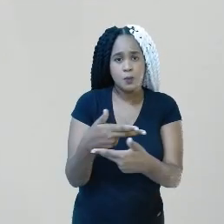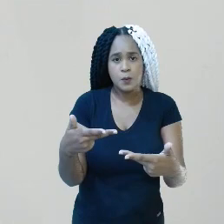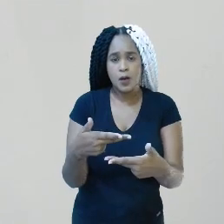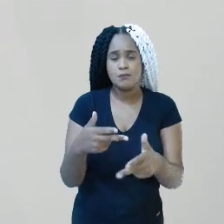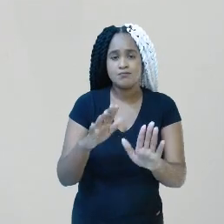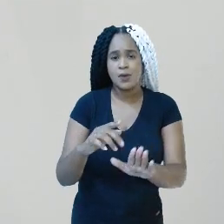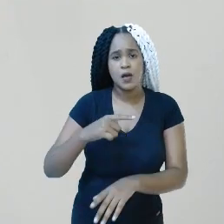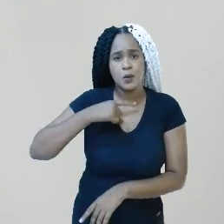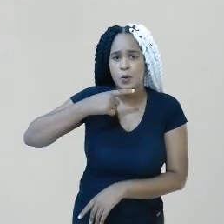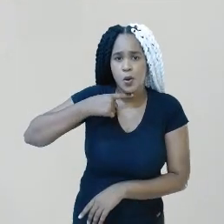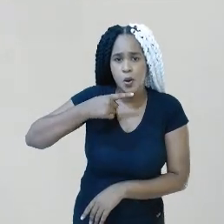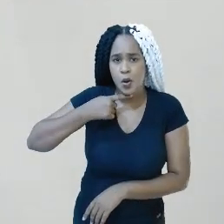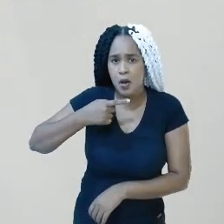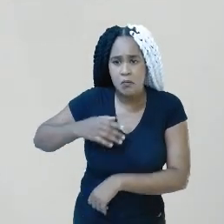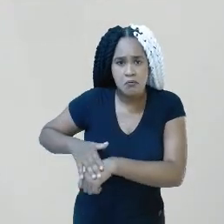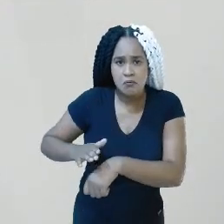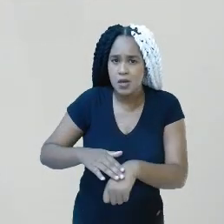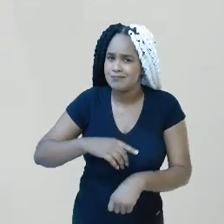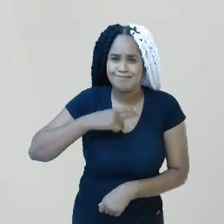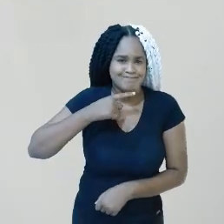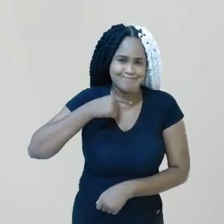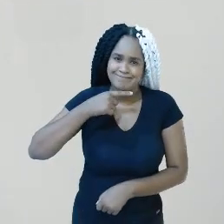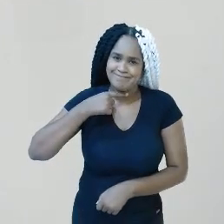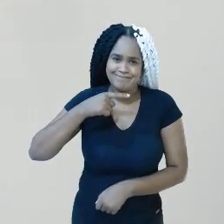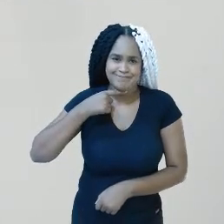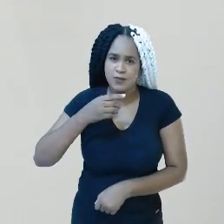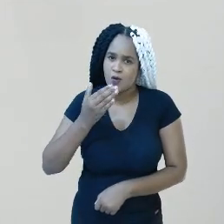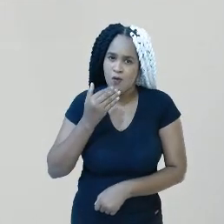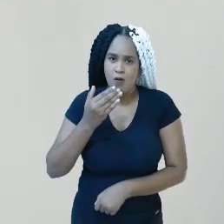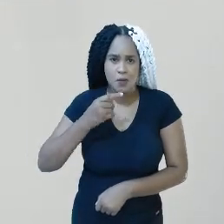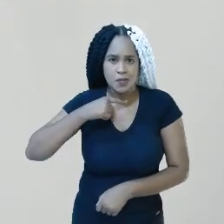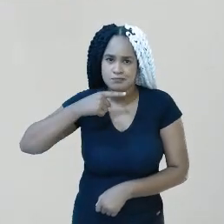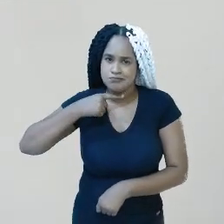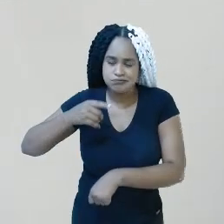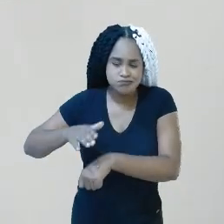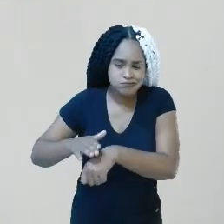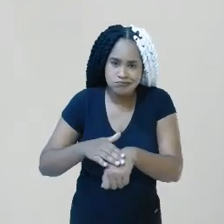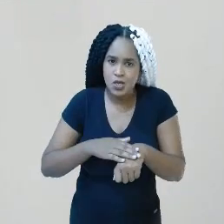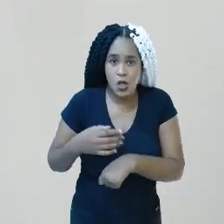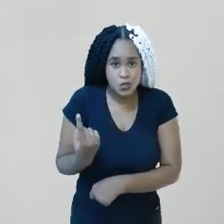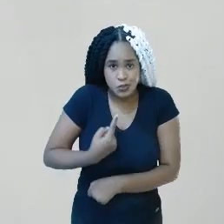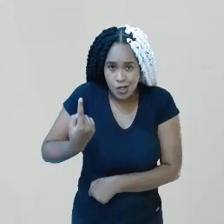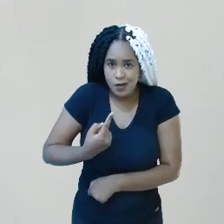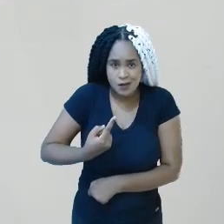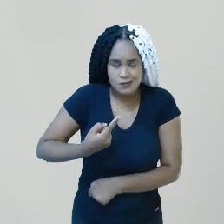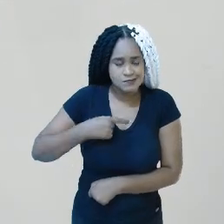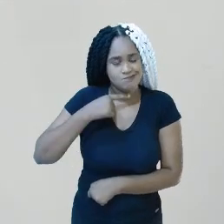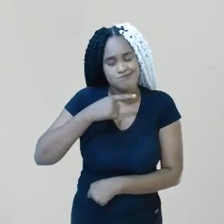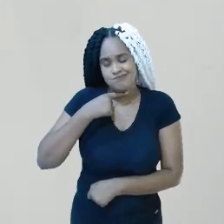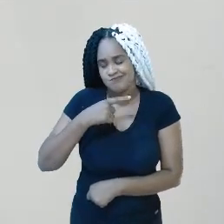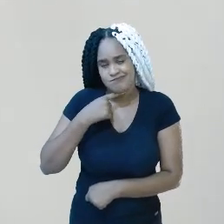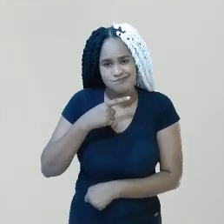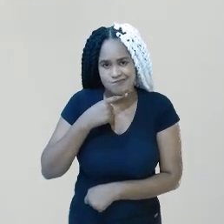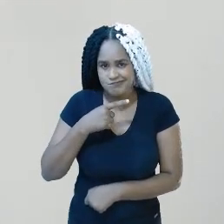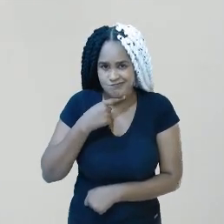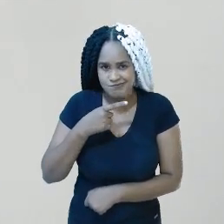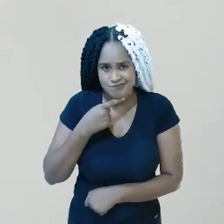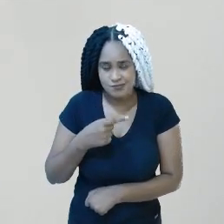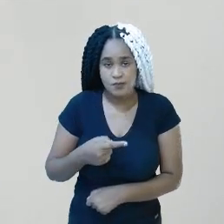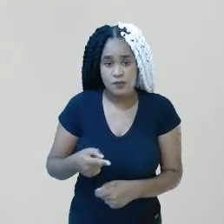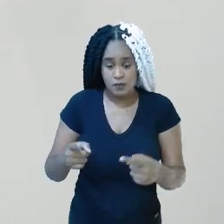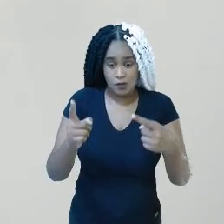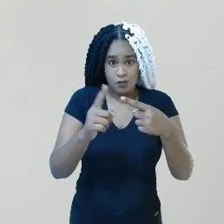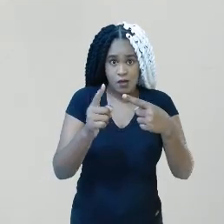o seu próprio alimento, né? Então, enquanto o autótrofo produz o seu, os heterótrofos não sabem fazer a